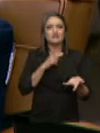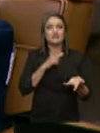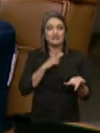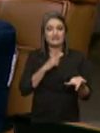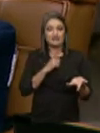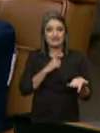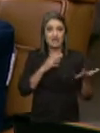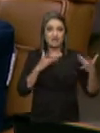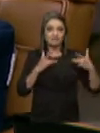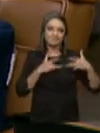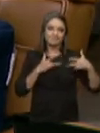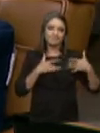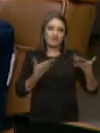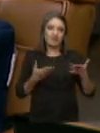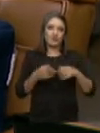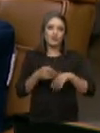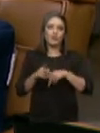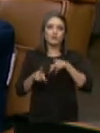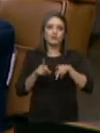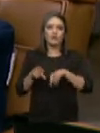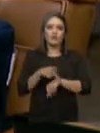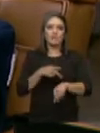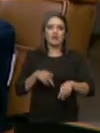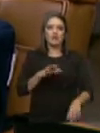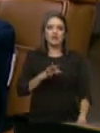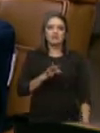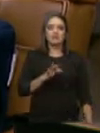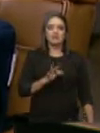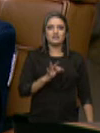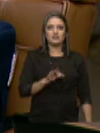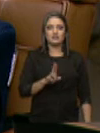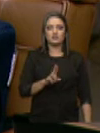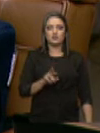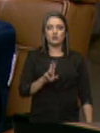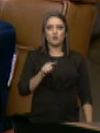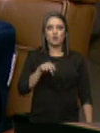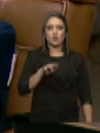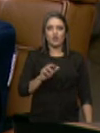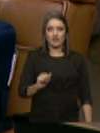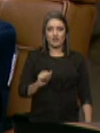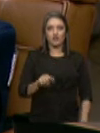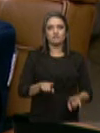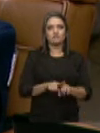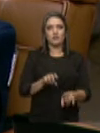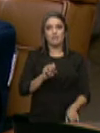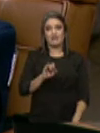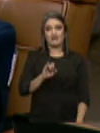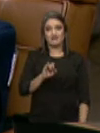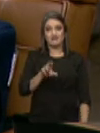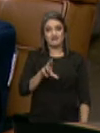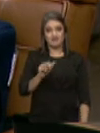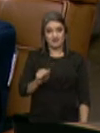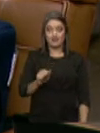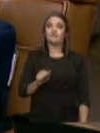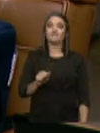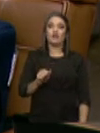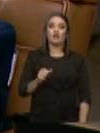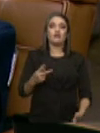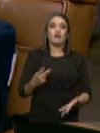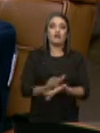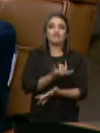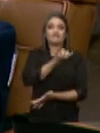que foram profundamente afetados em suas vidas cotidianas pelo